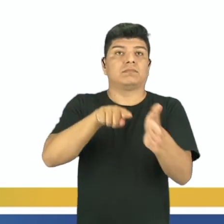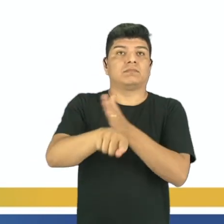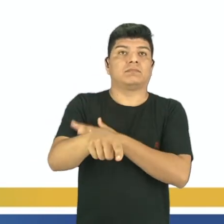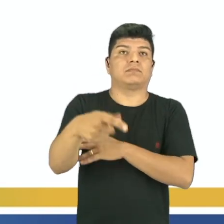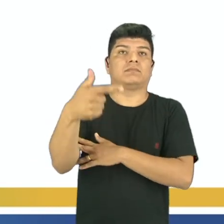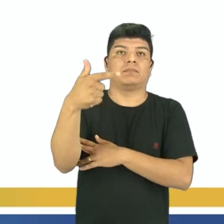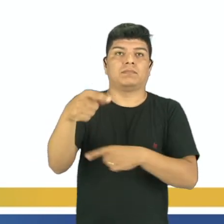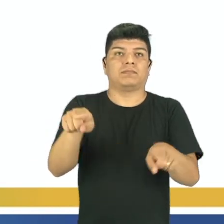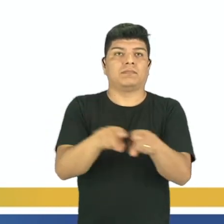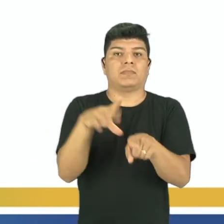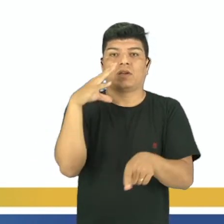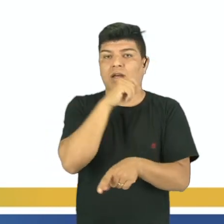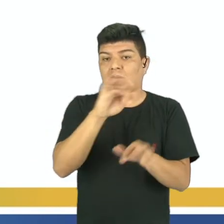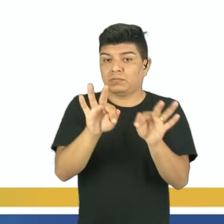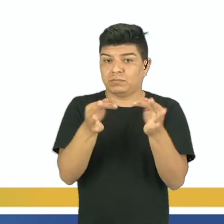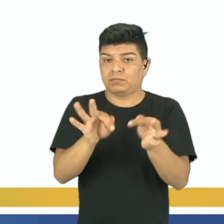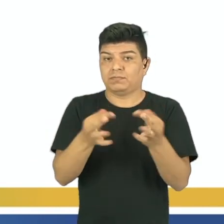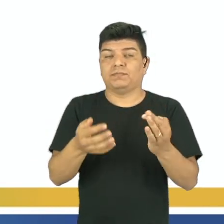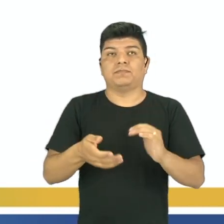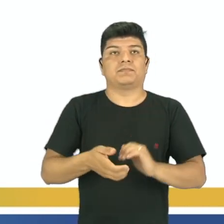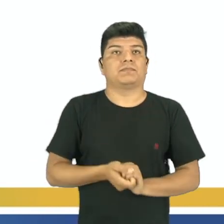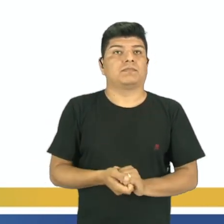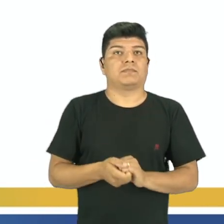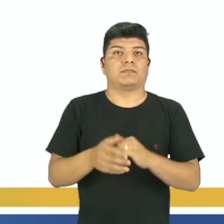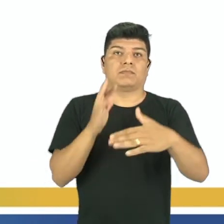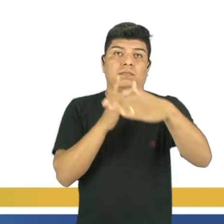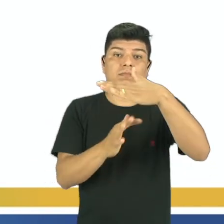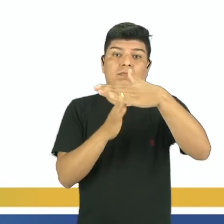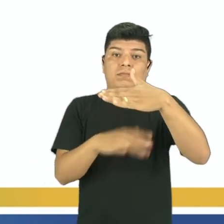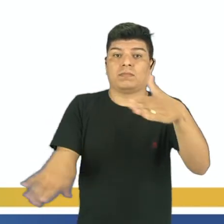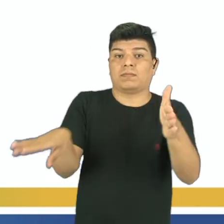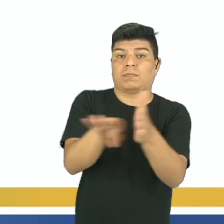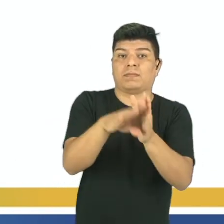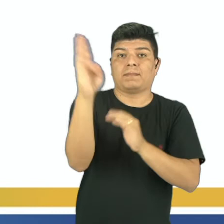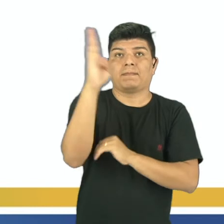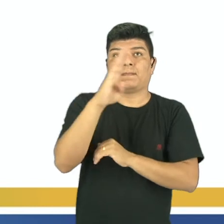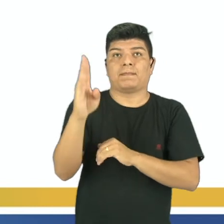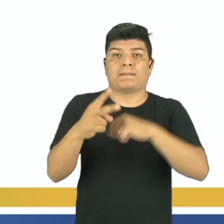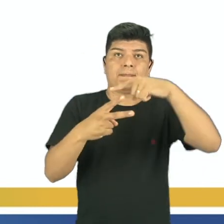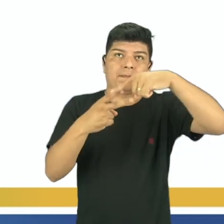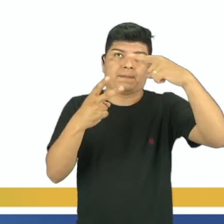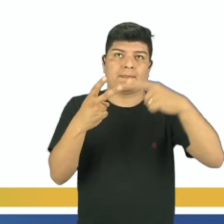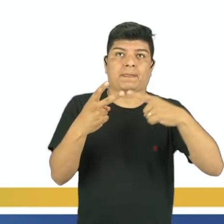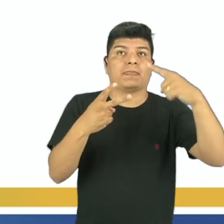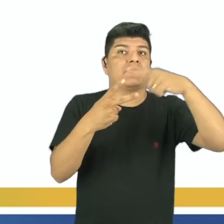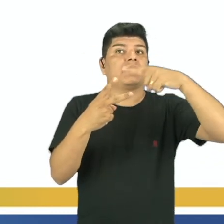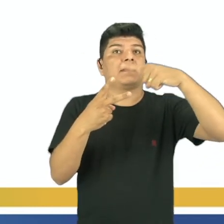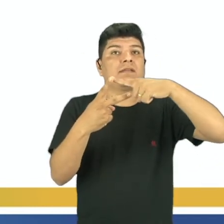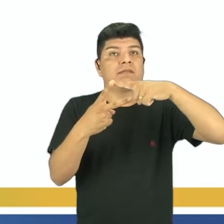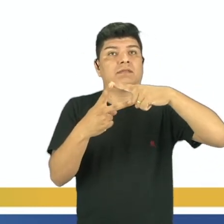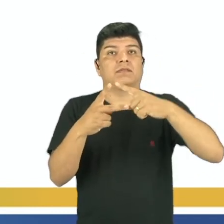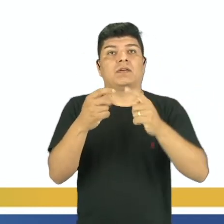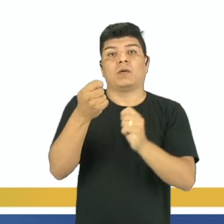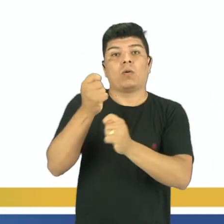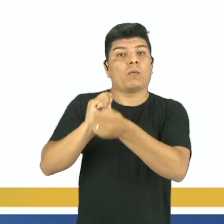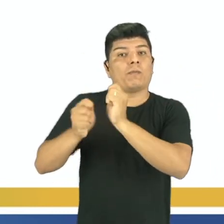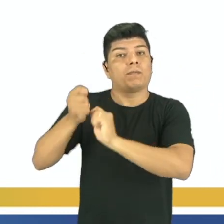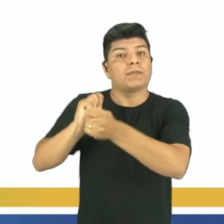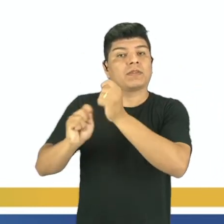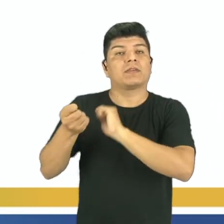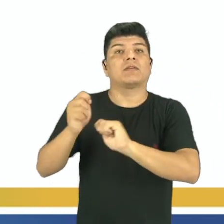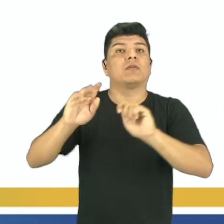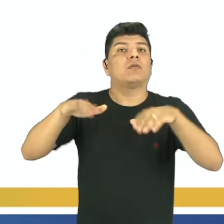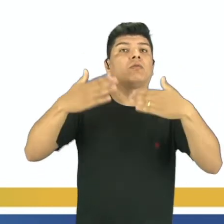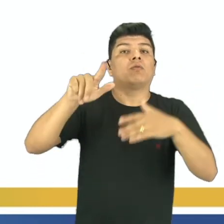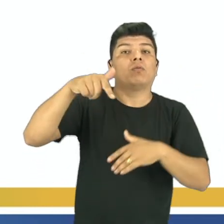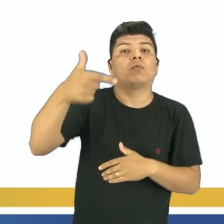bem rápido também, bem simples. Os imigrantes que chegaram ao Brasil por 2 fatores. Um deles é o fator econômico. Qual foi o